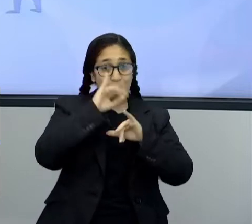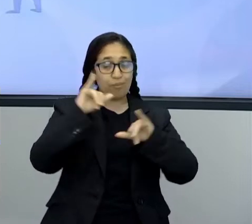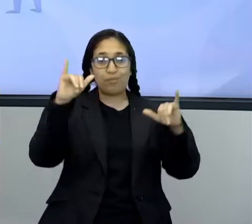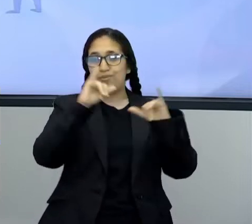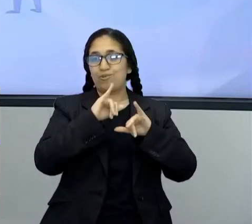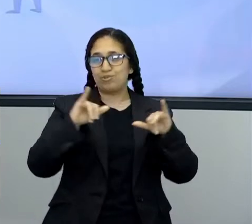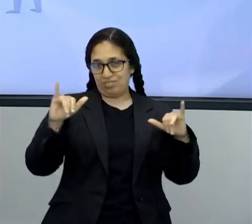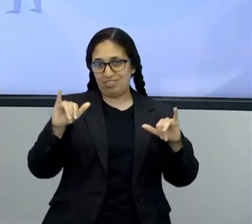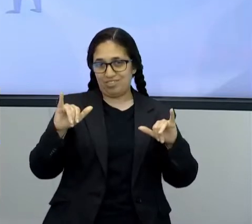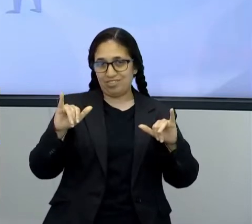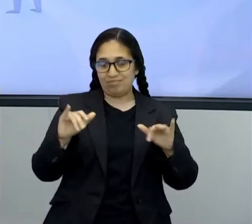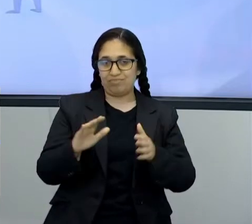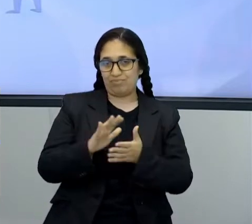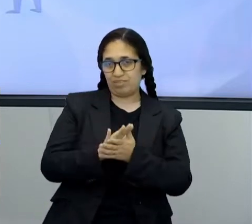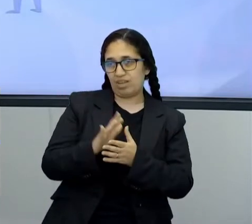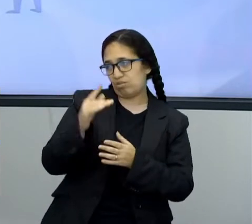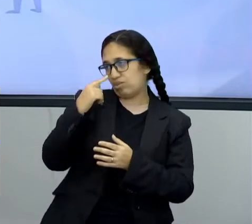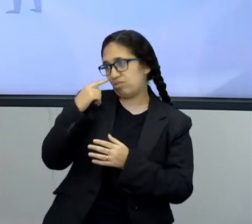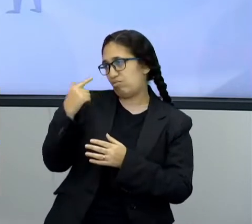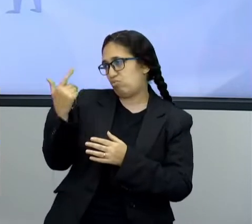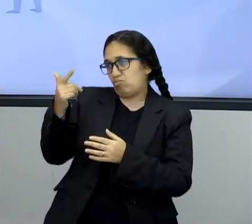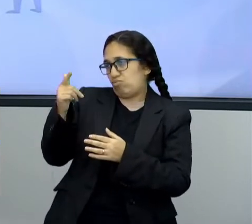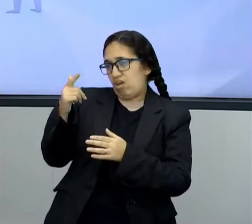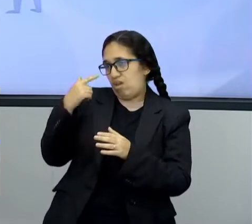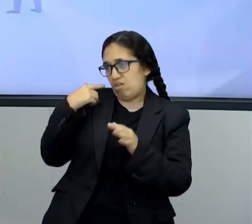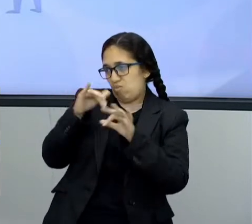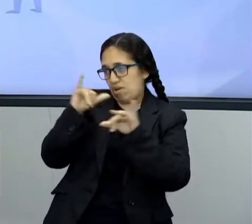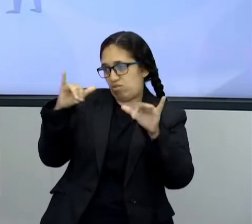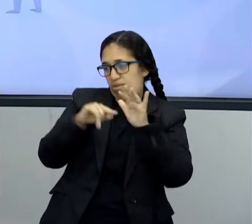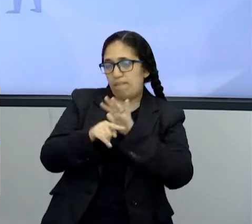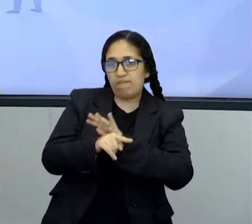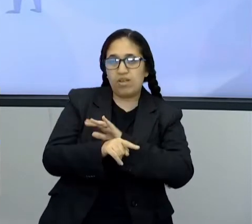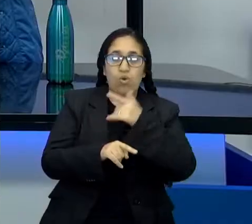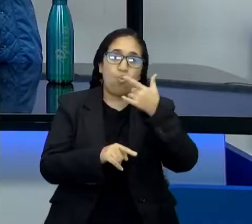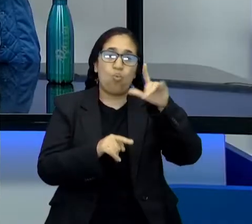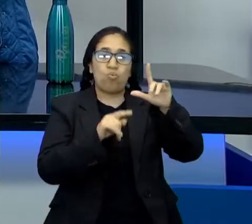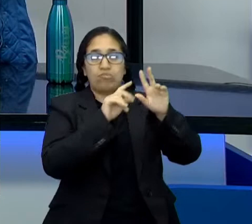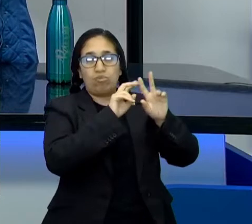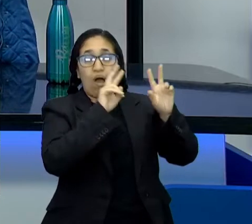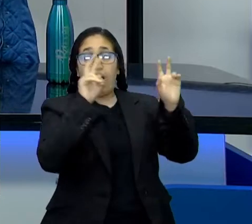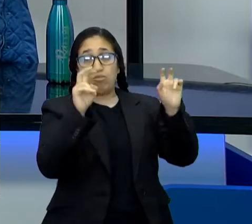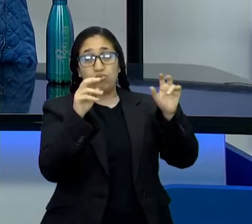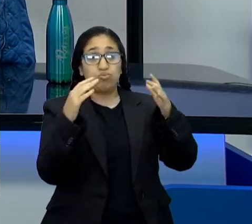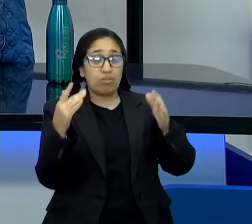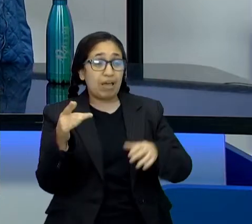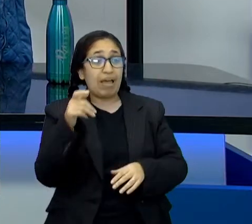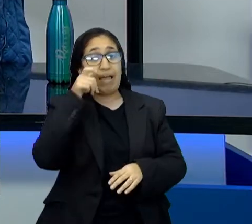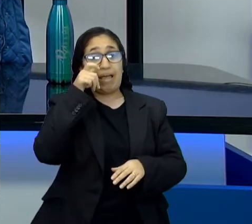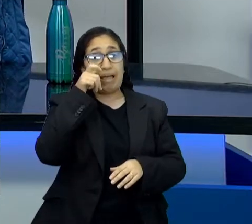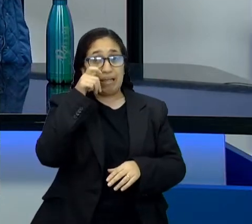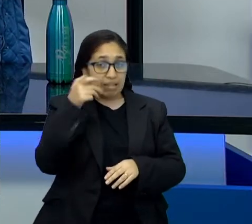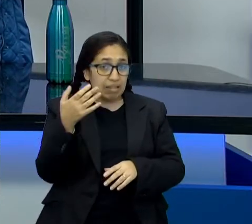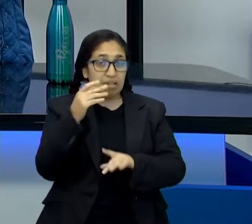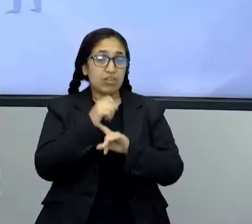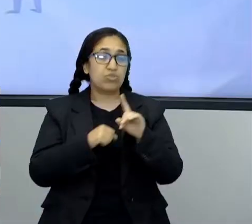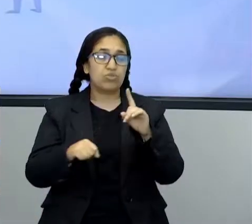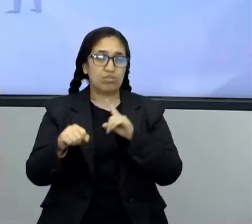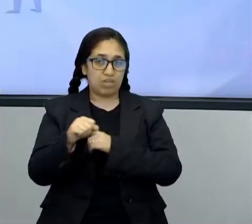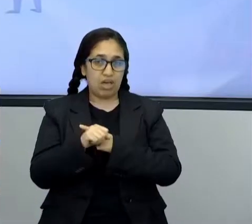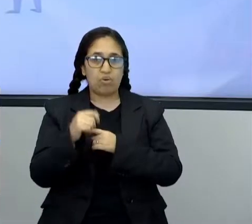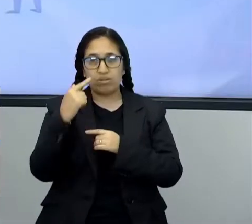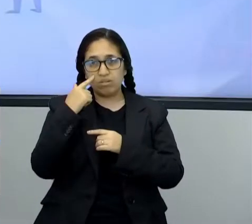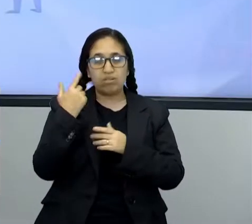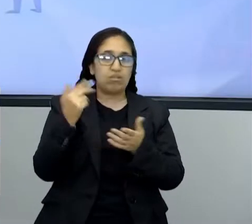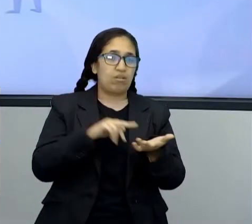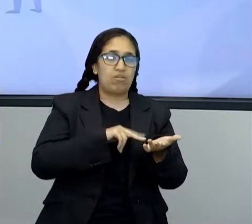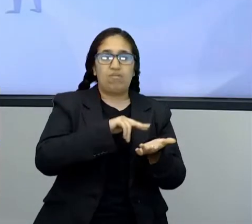né? Ou, se não tem ali uma notícia que ela vai aprofundar, mas um outro assunto também que é de interesse aí social. Então, nós temos